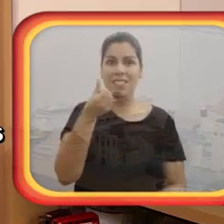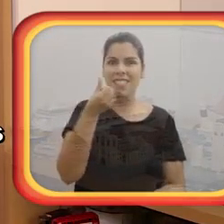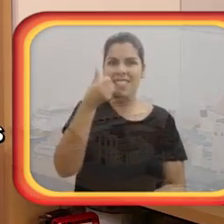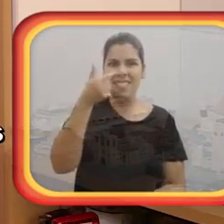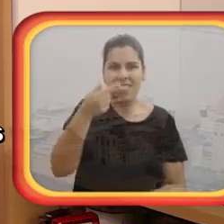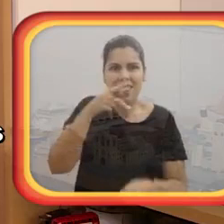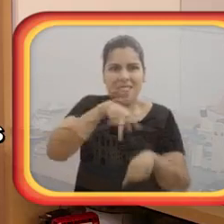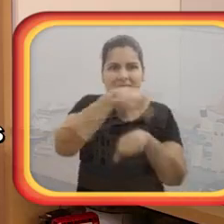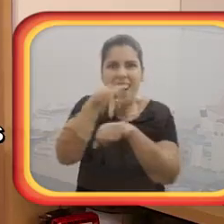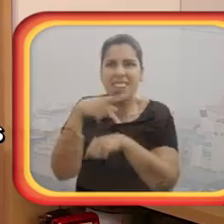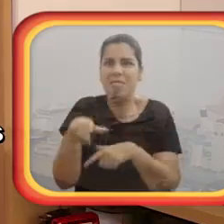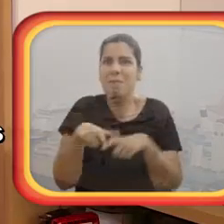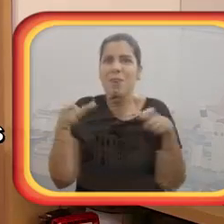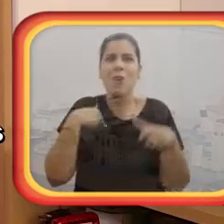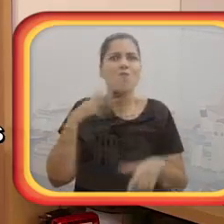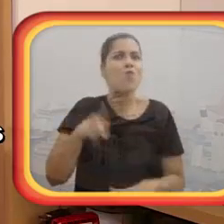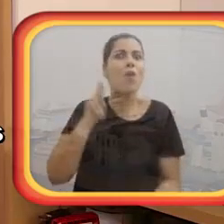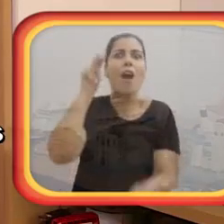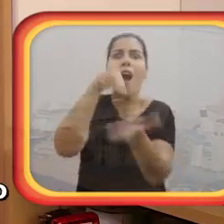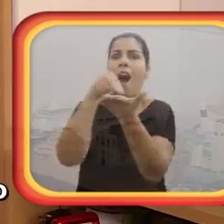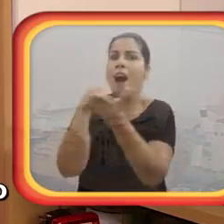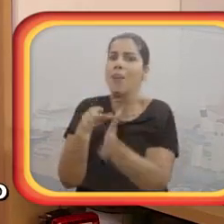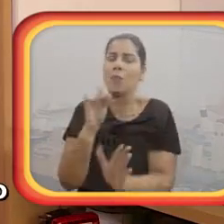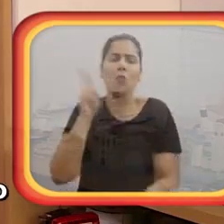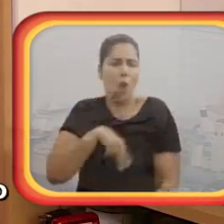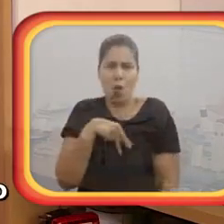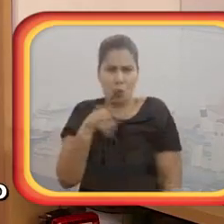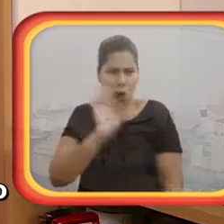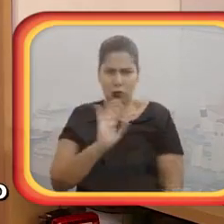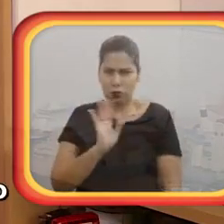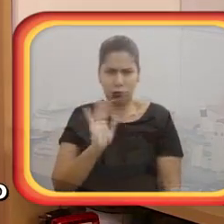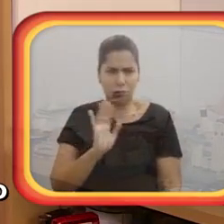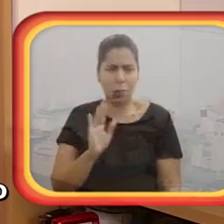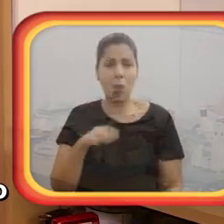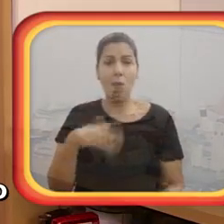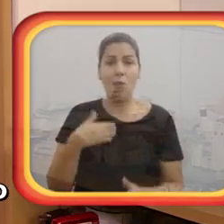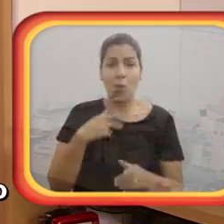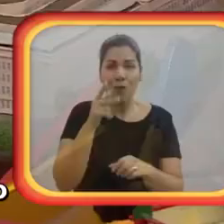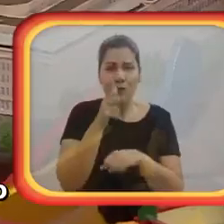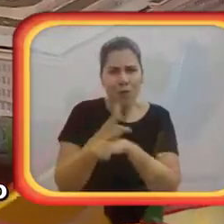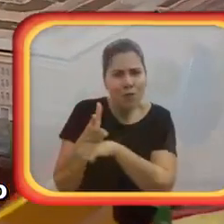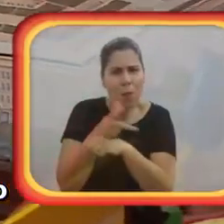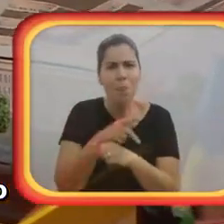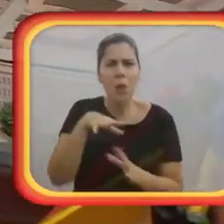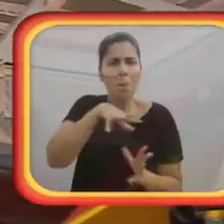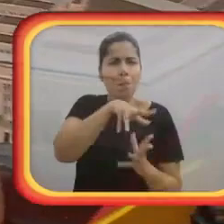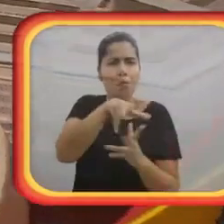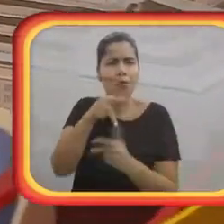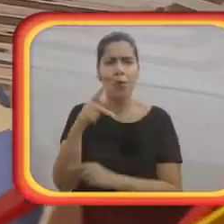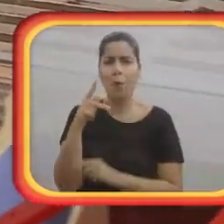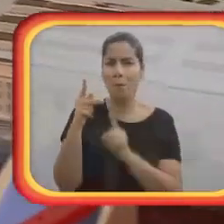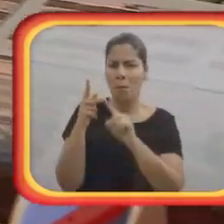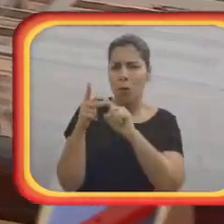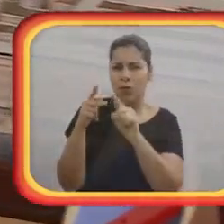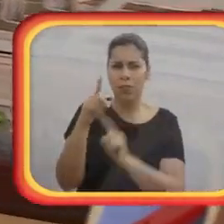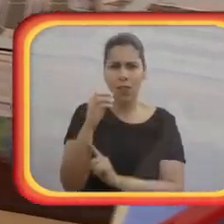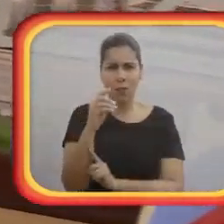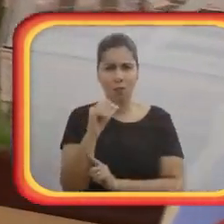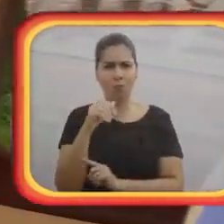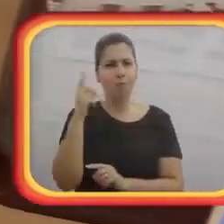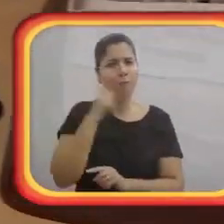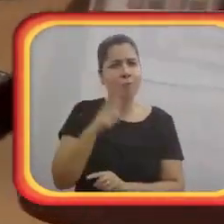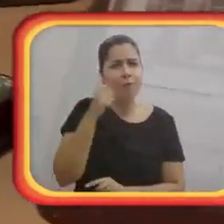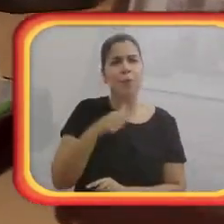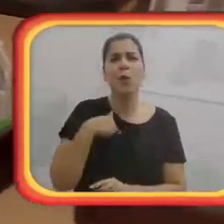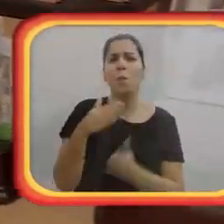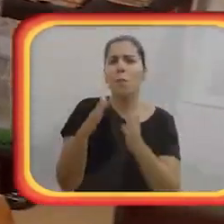encontrar outros colecionadores, a trocar, vender peças, a importar outras. E atualmente eu tenho 495